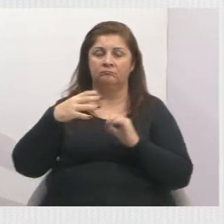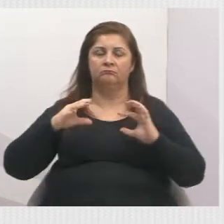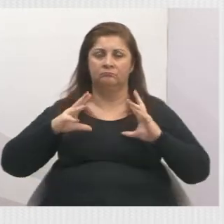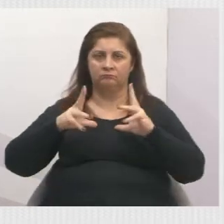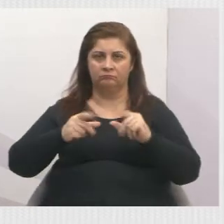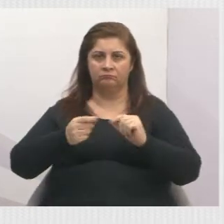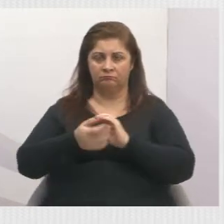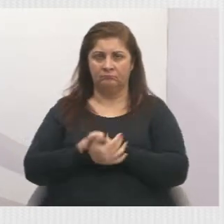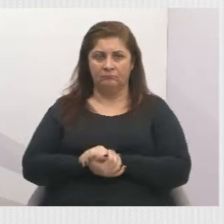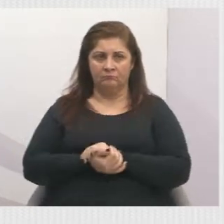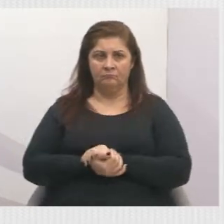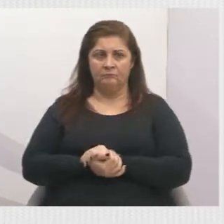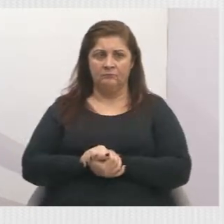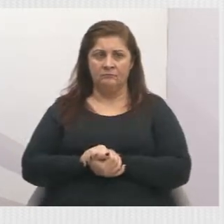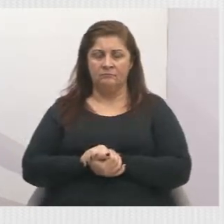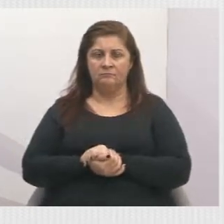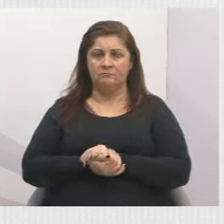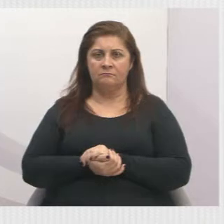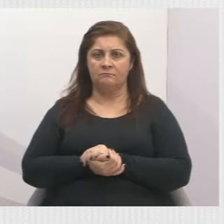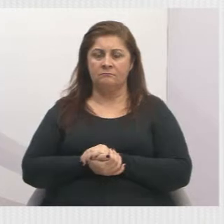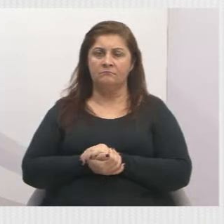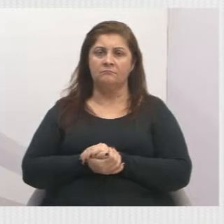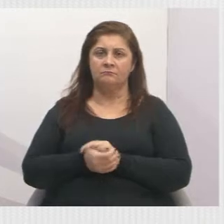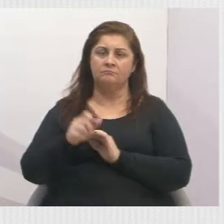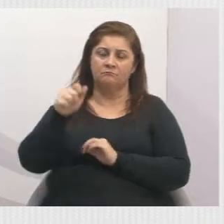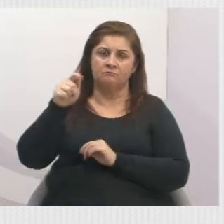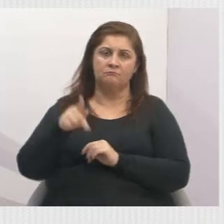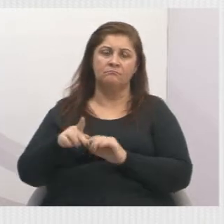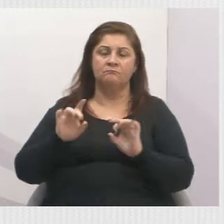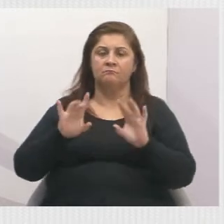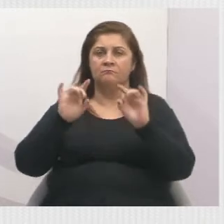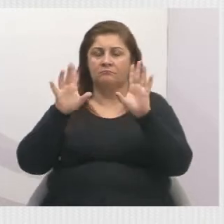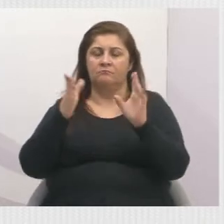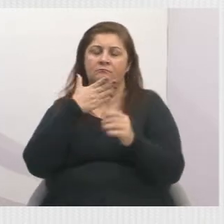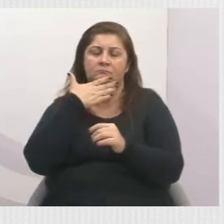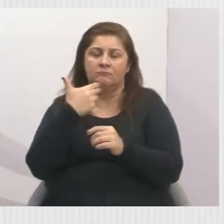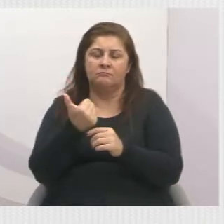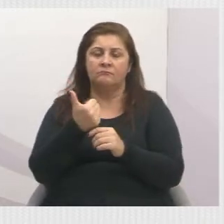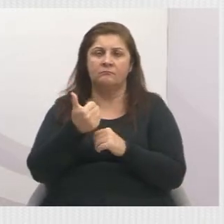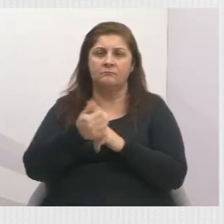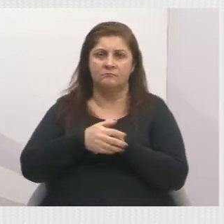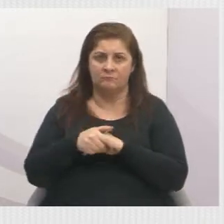aí tornamos a aposentadoria especial mais